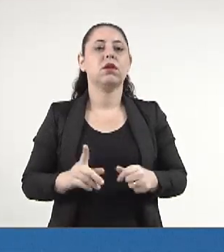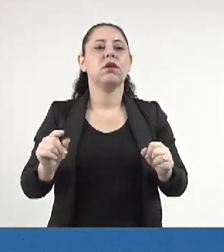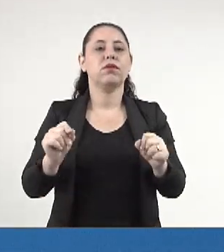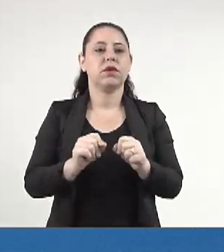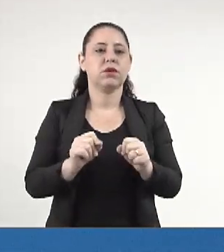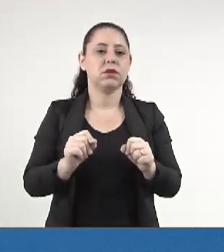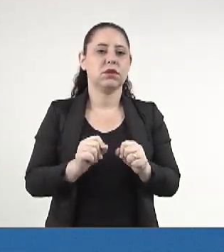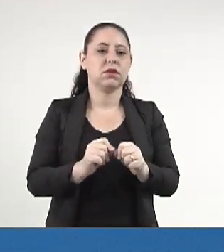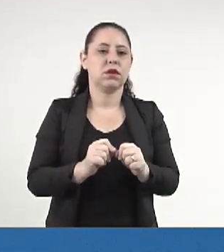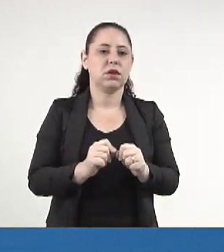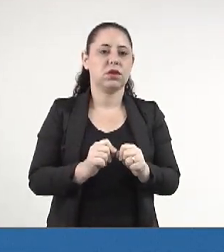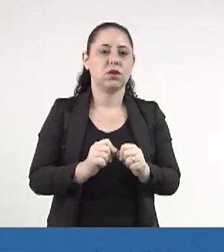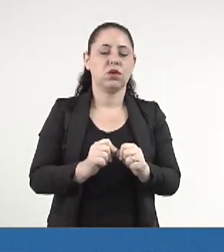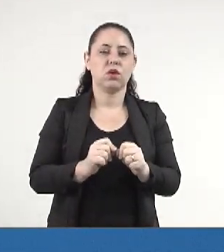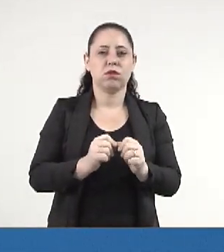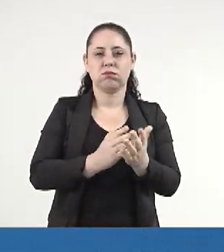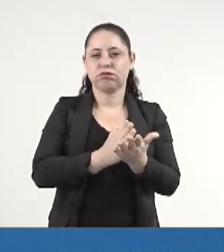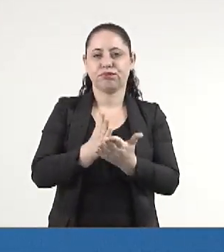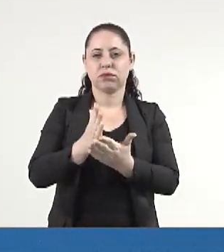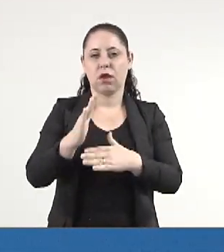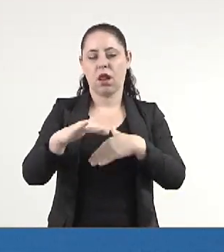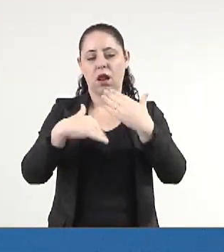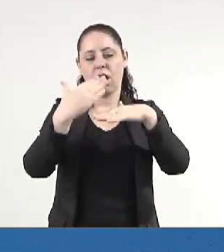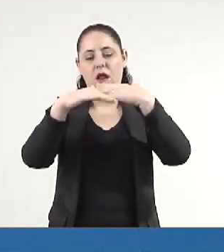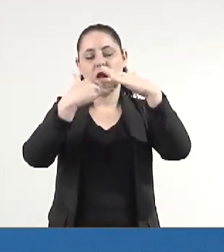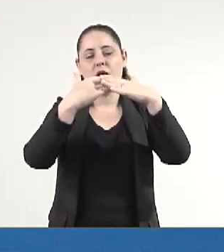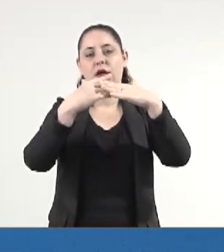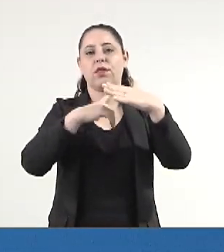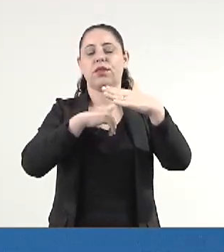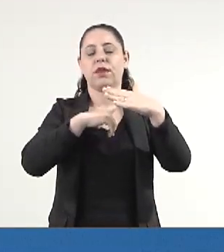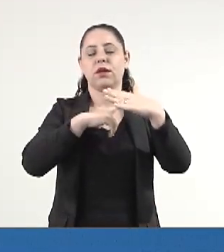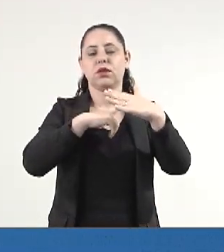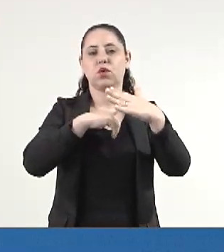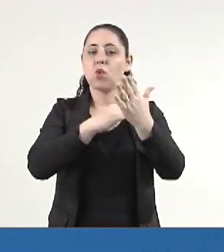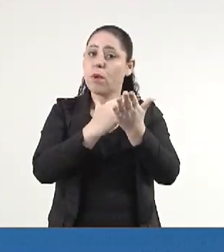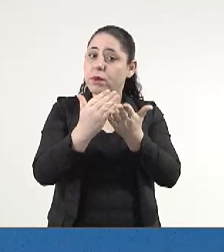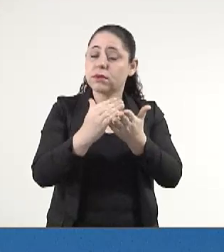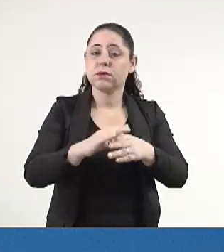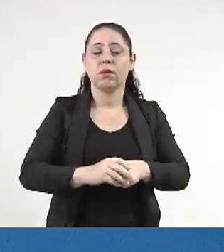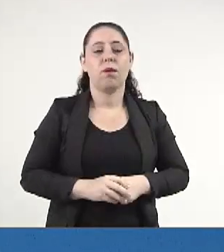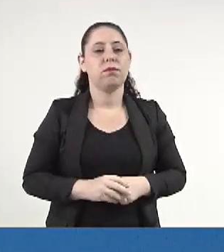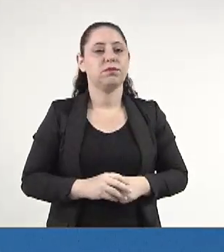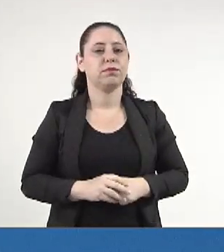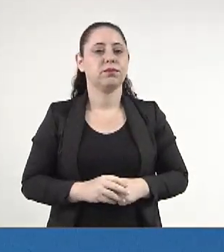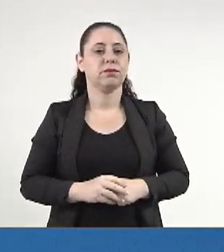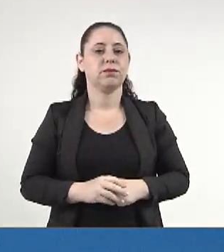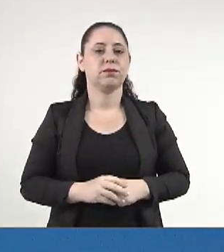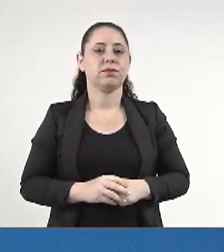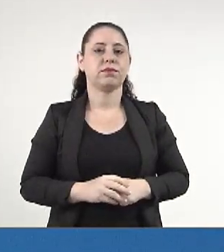tomado definitivamente o rumo de progresso e desenvolvimento a partir de então. Assim,